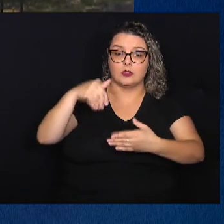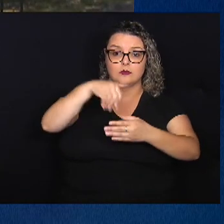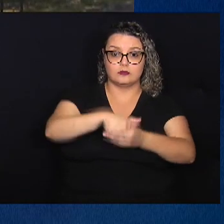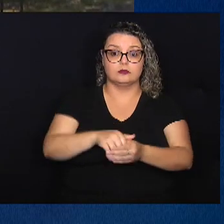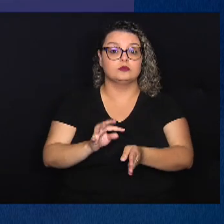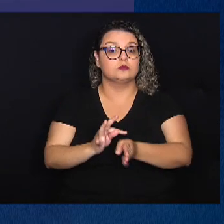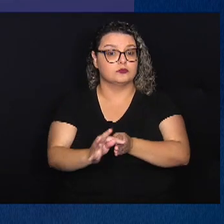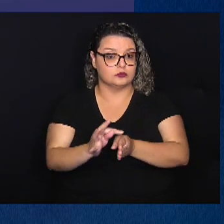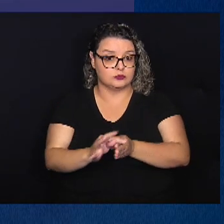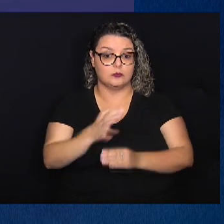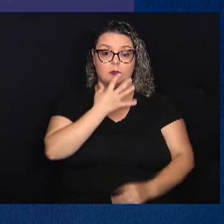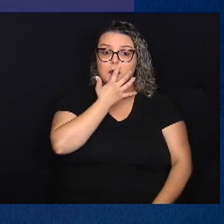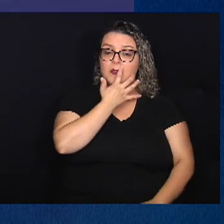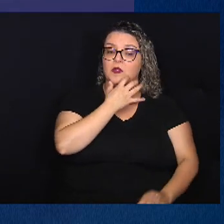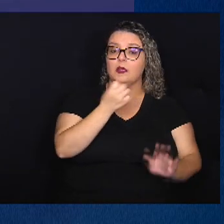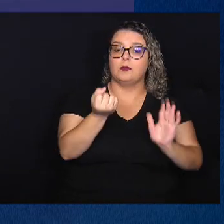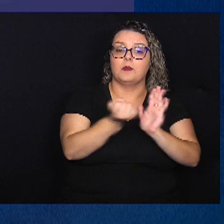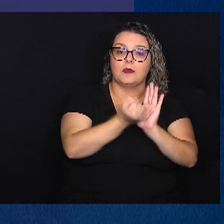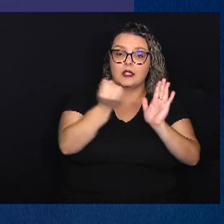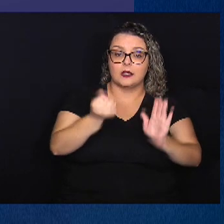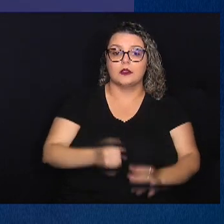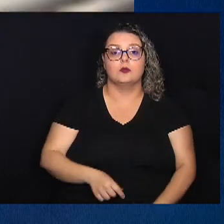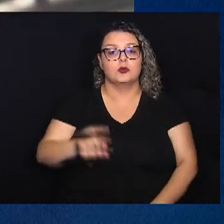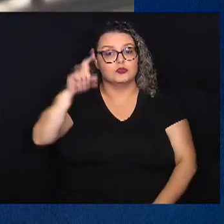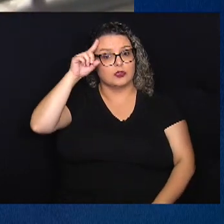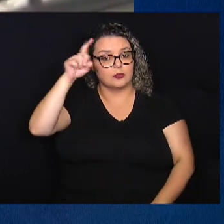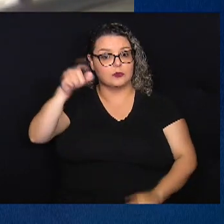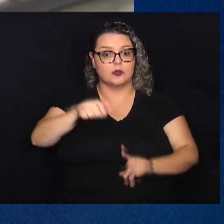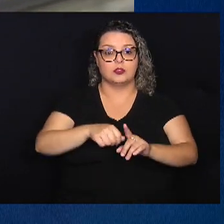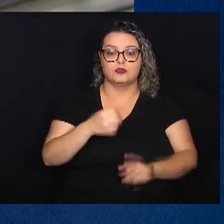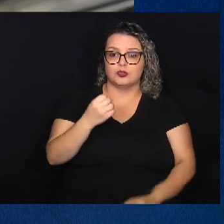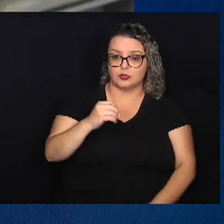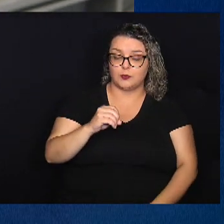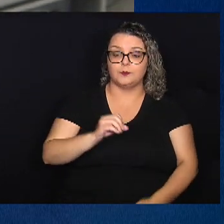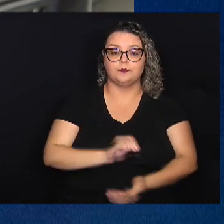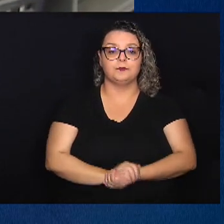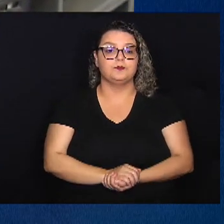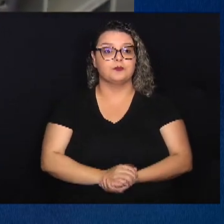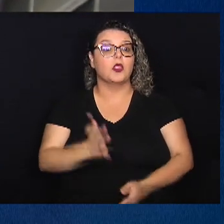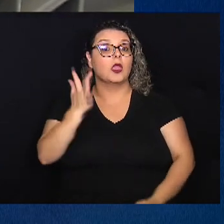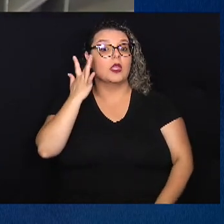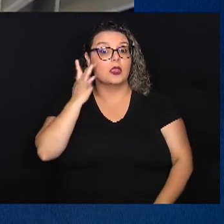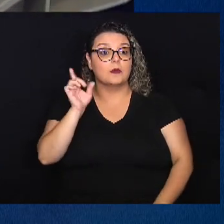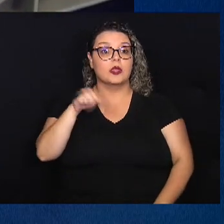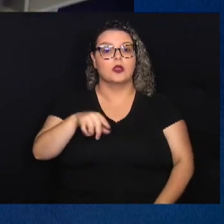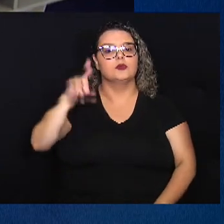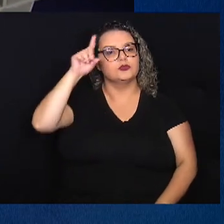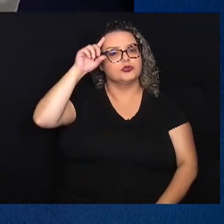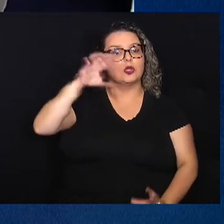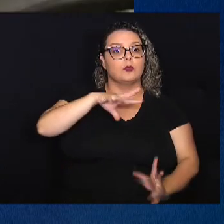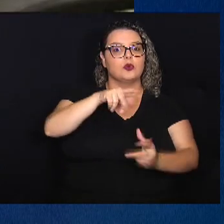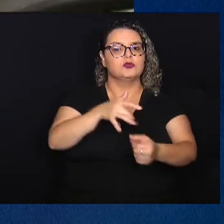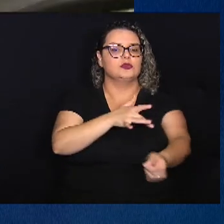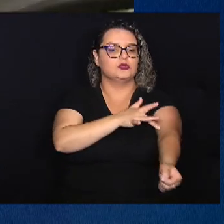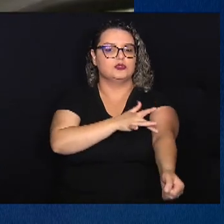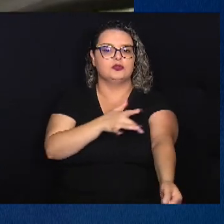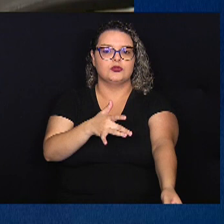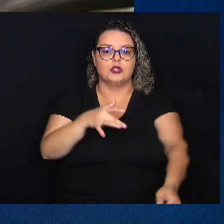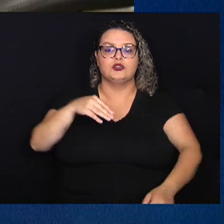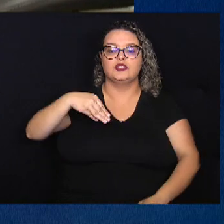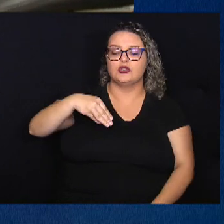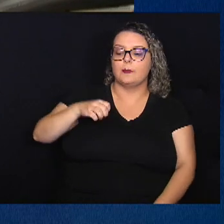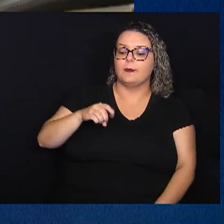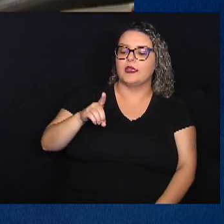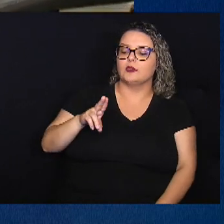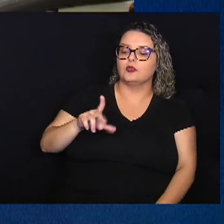tutelar, marcada para o dia 1º de outubro. E amanhã é o Dia Mundial do Doador de Medula Óssea. E